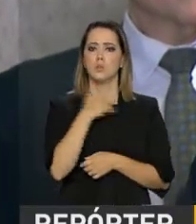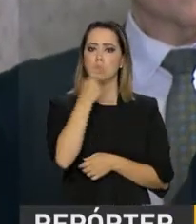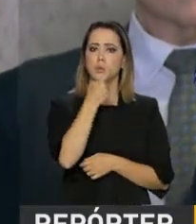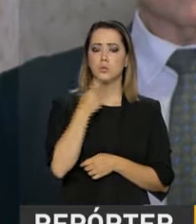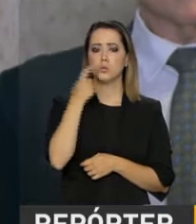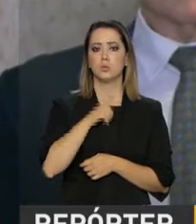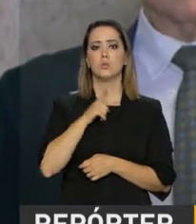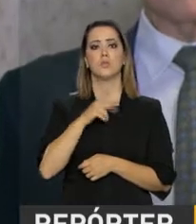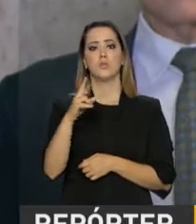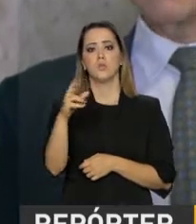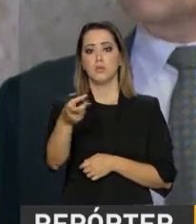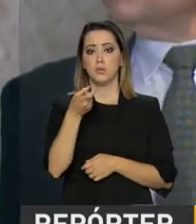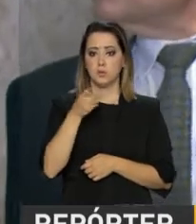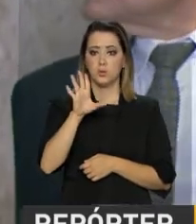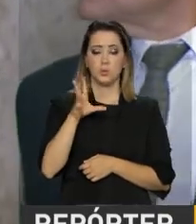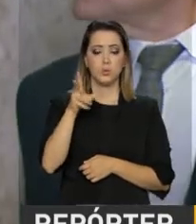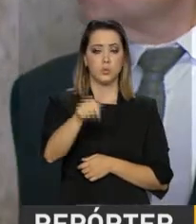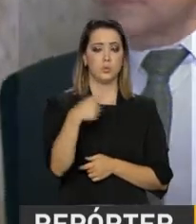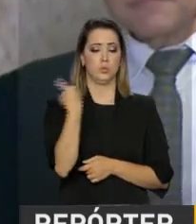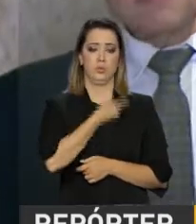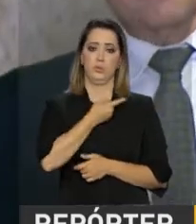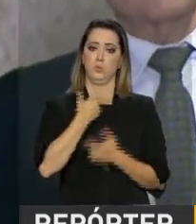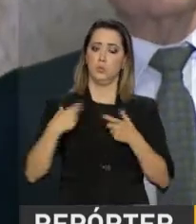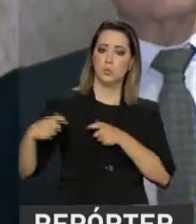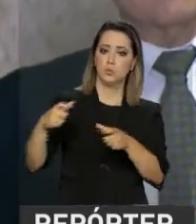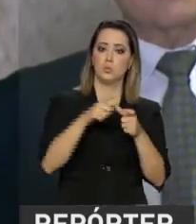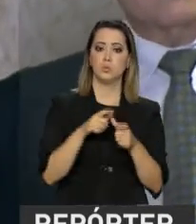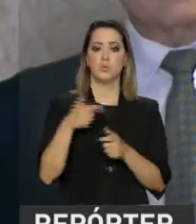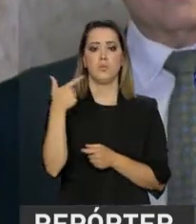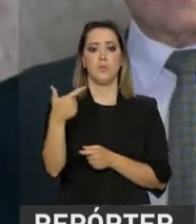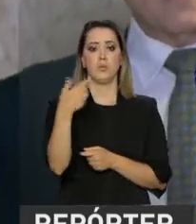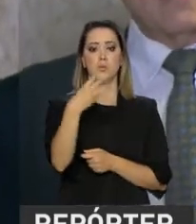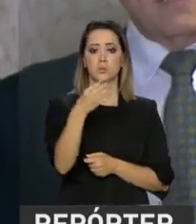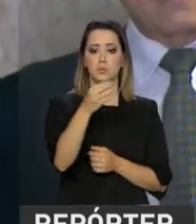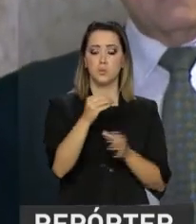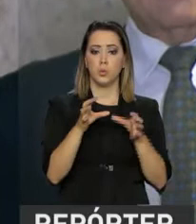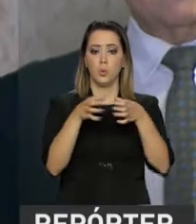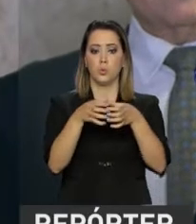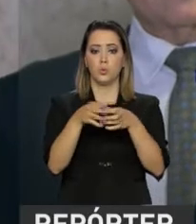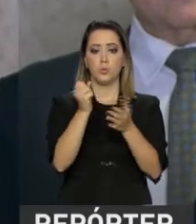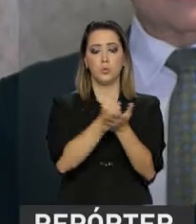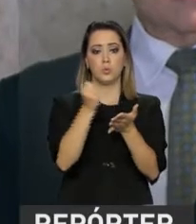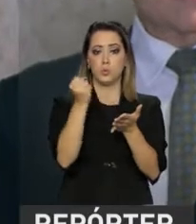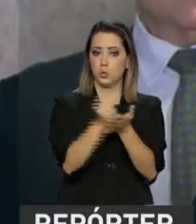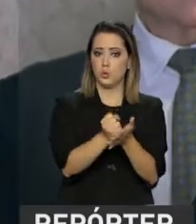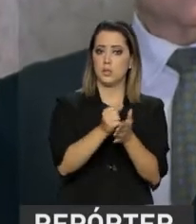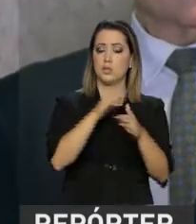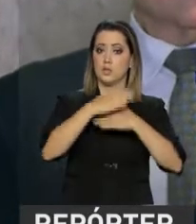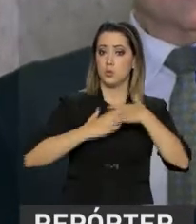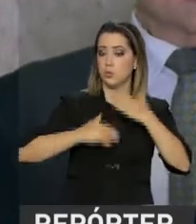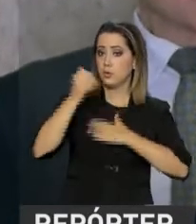serão os instalados em toda a nossa rede são duas mil e trezentas novas equipes de saúde bucal financiadas pelo